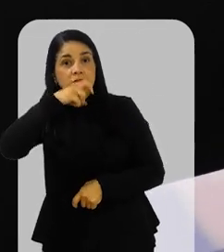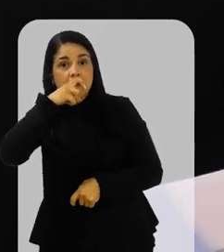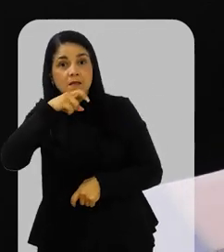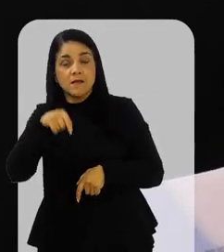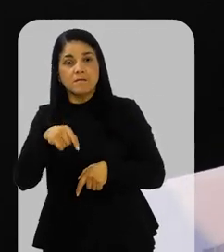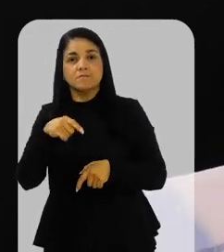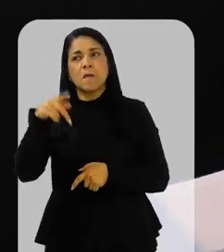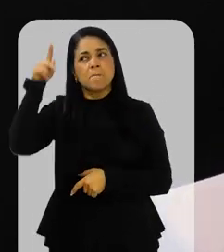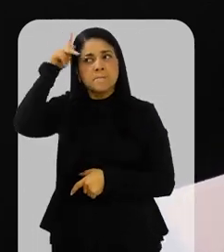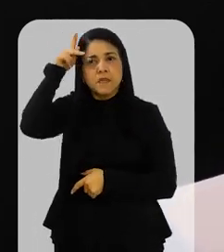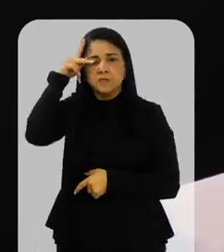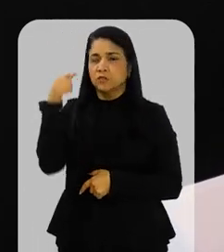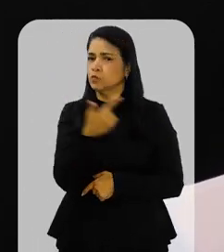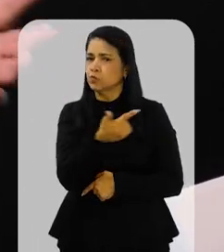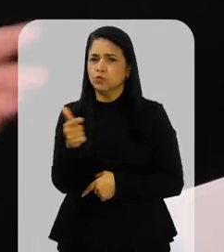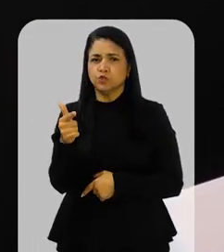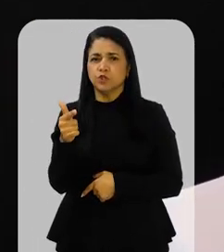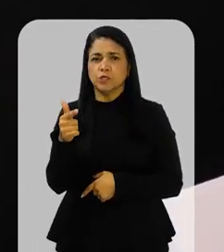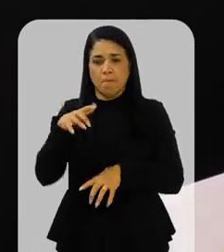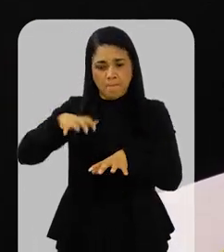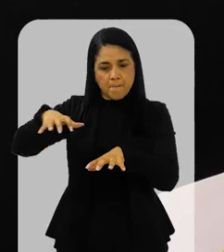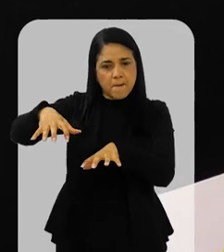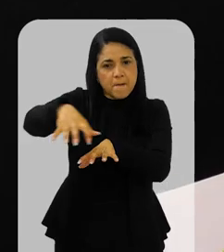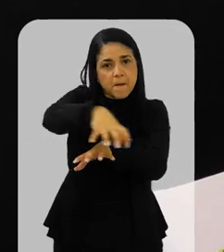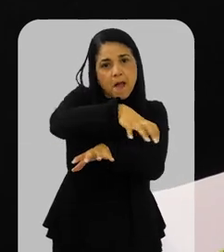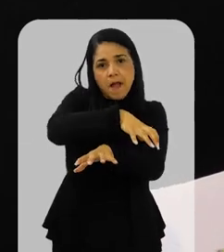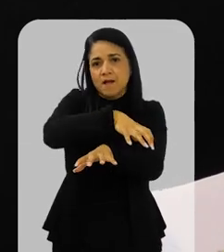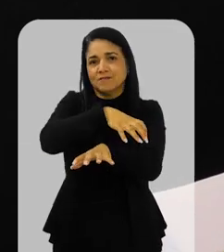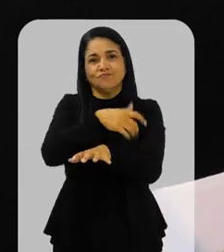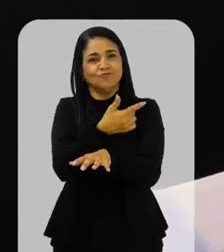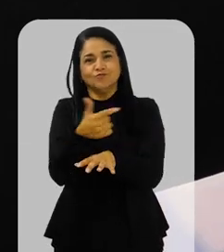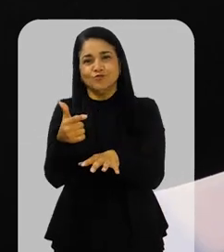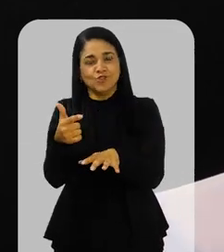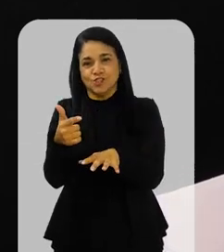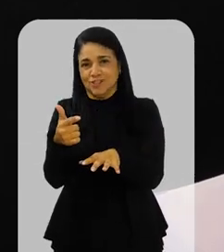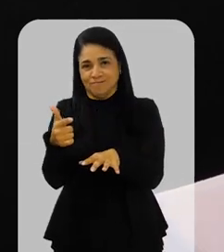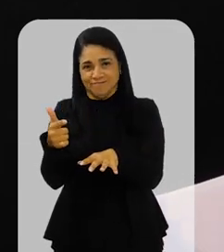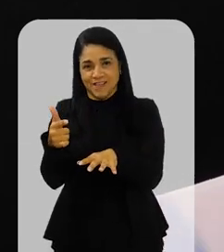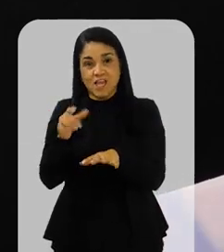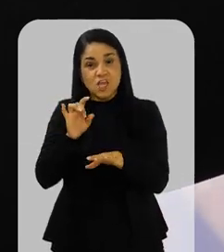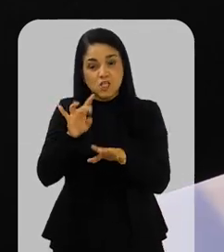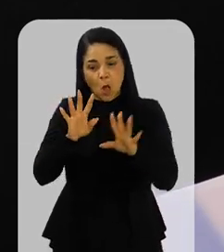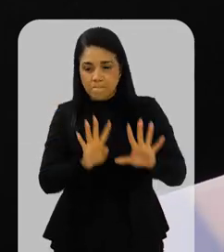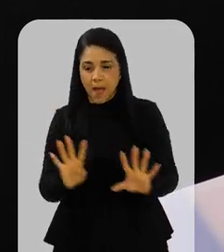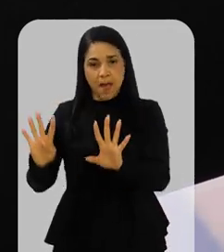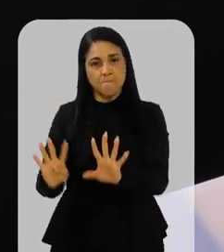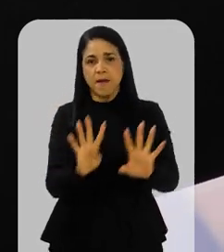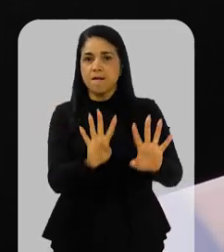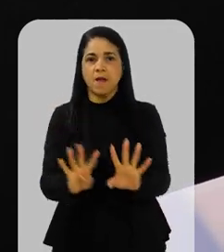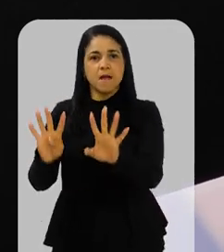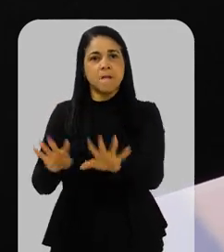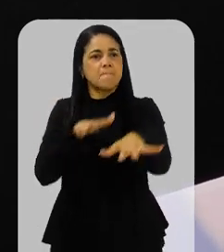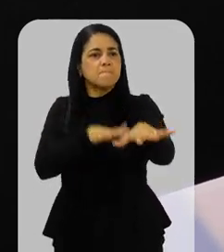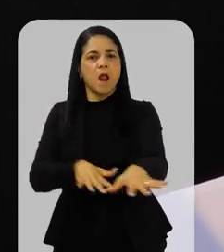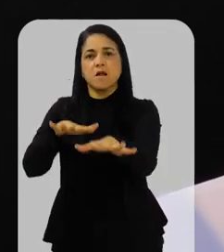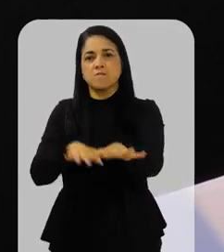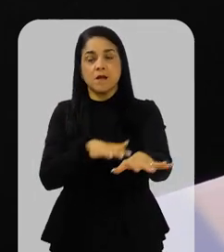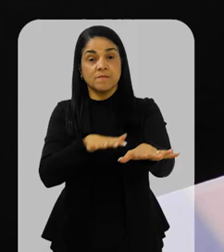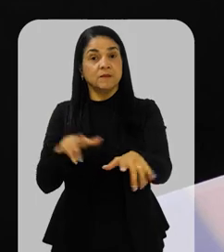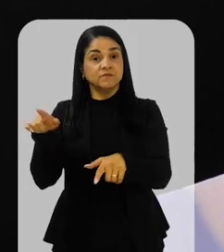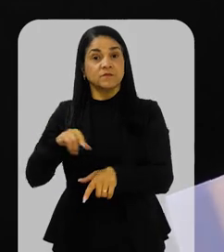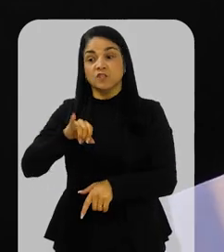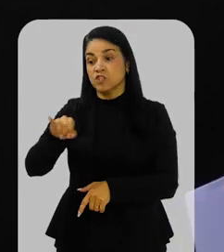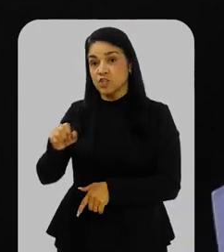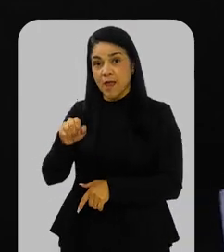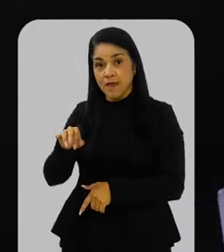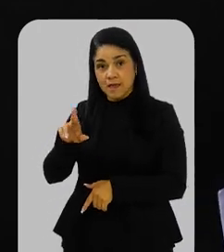naquela época não tinha alegoria, né, como tem hoje nessa proporção, e nem menor, não existia alegoria, era só os brincantes mesmo. Seu Jair leva essa ideia de alegorias